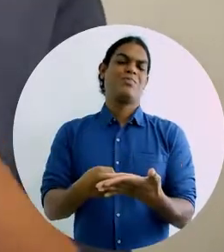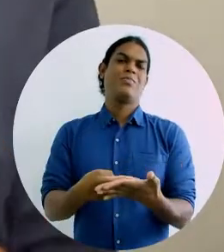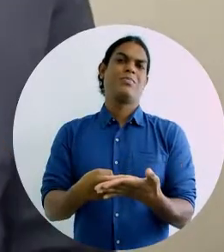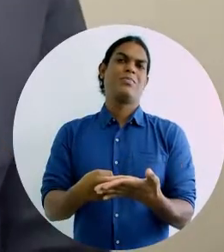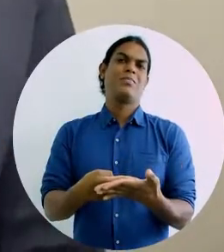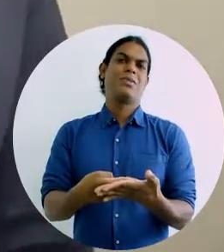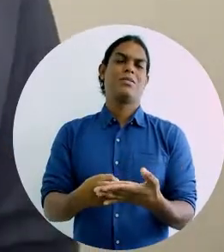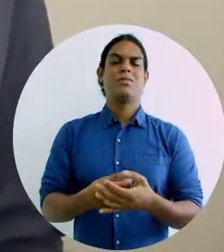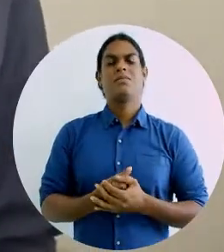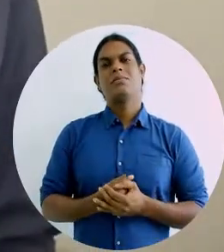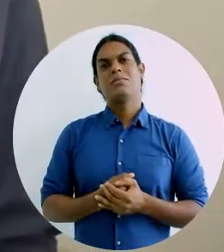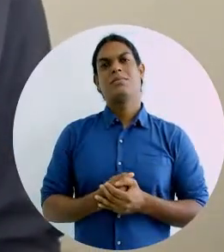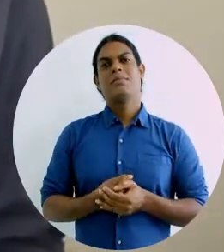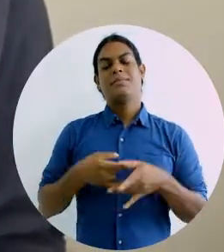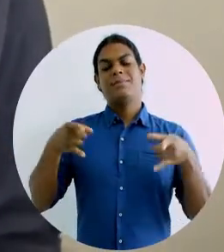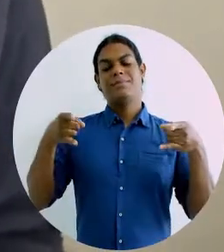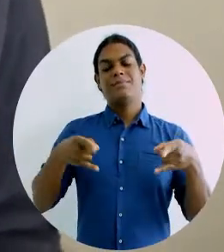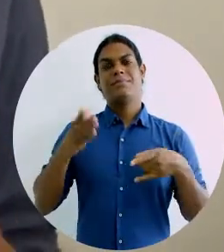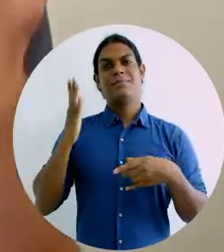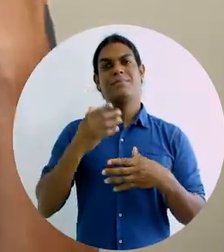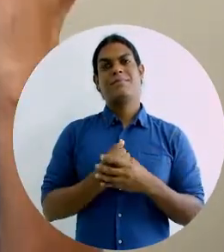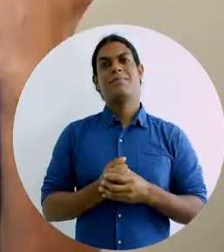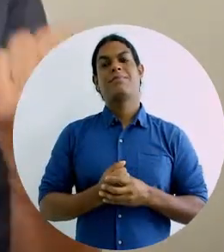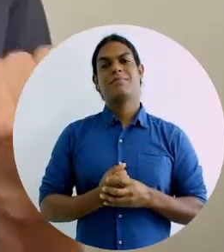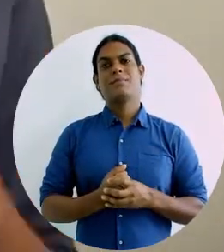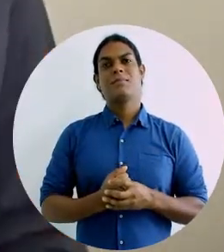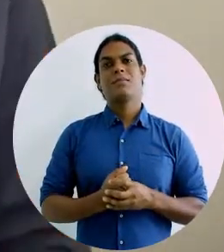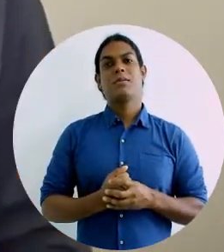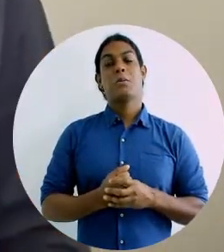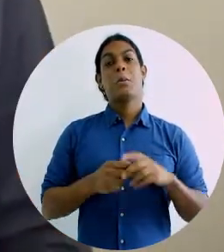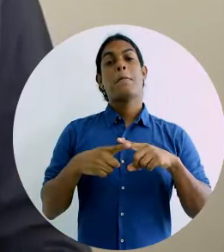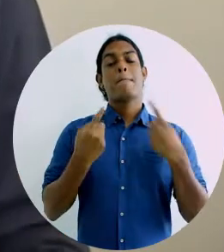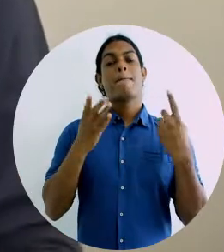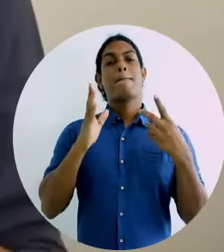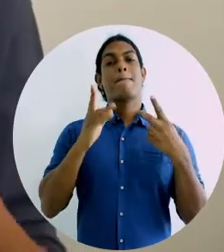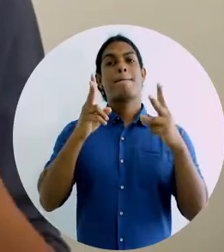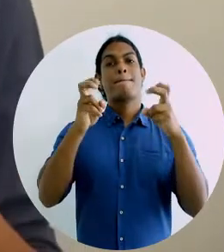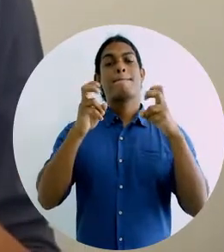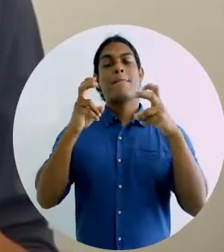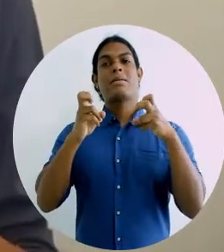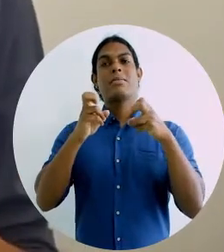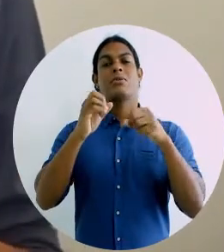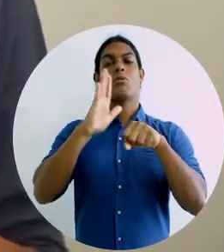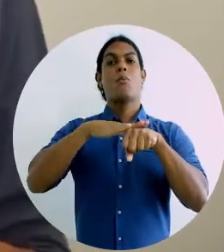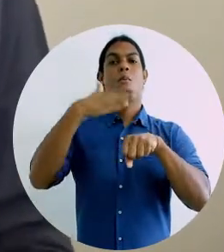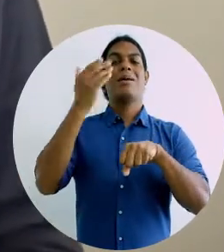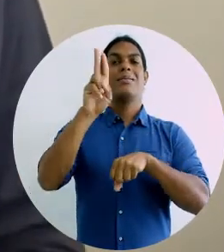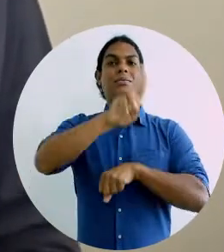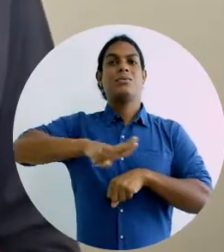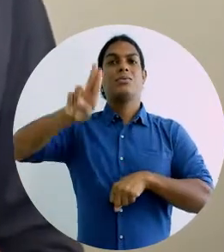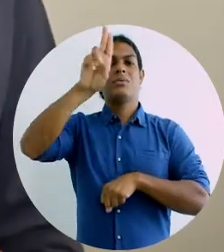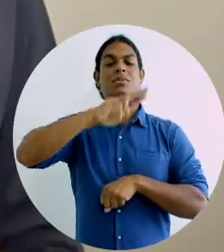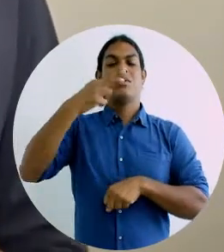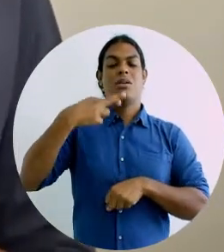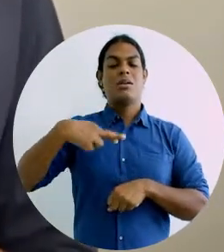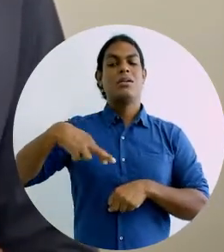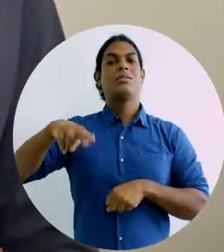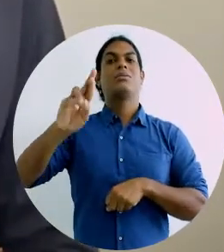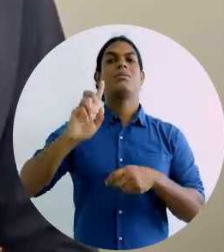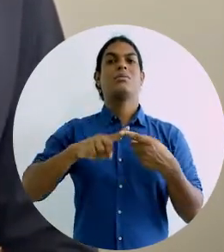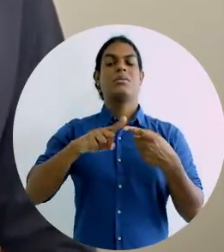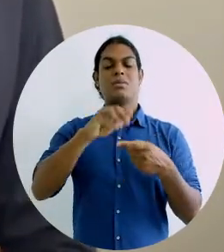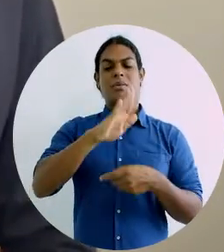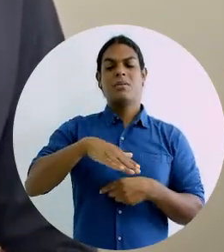os materiais mais utilizados aqui são o material infantil, juvenil e o religioso. Esse é o forte. Enfocando,